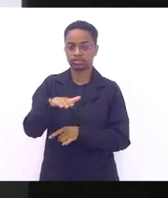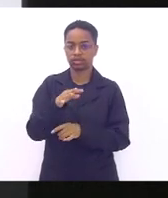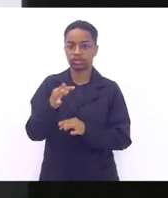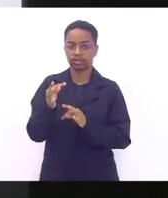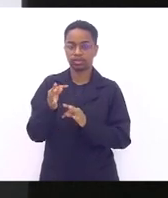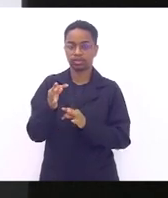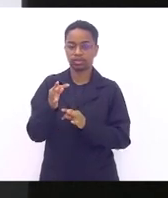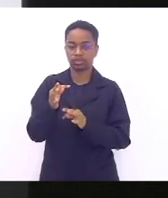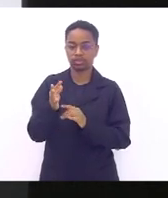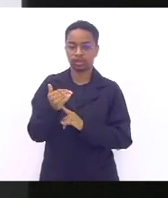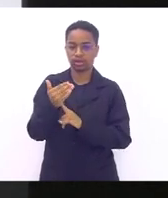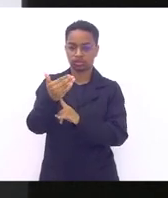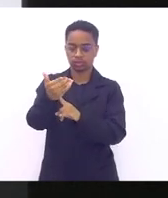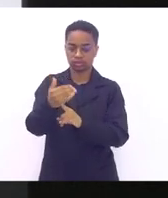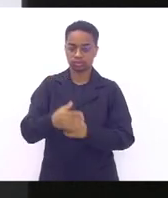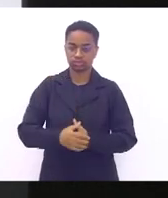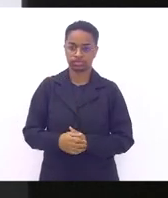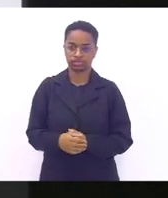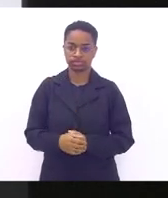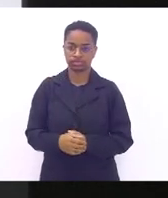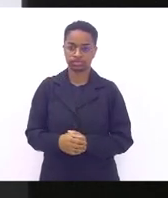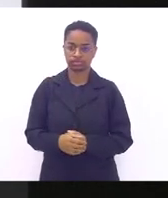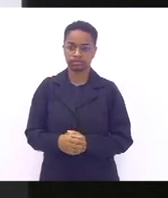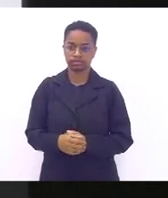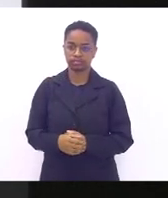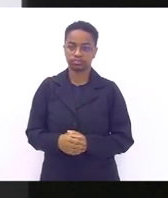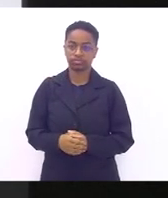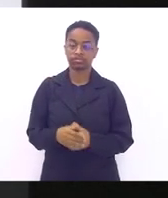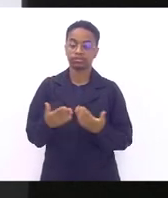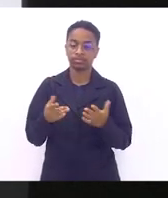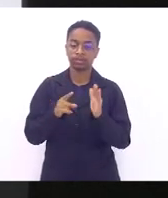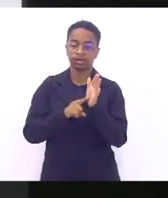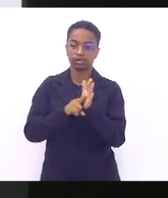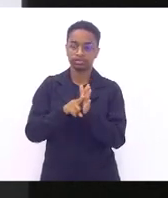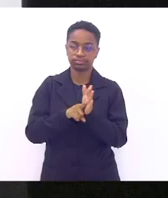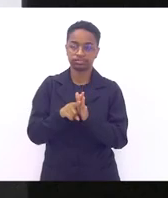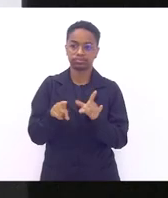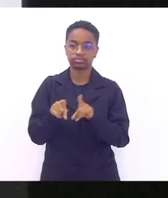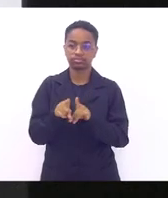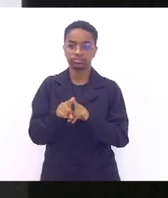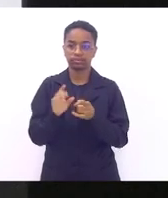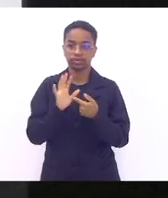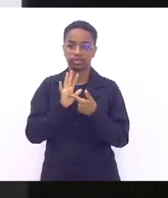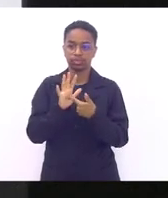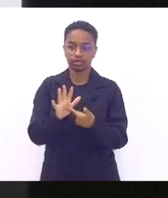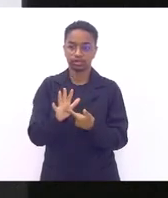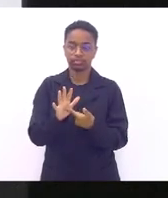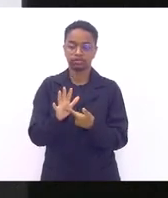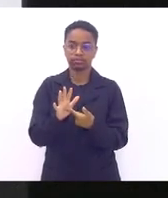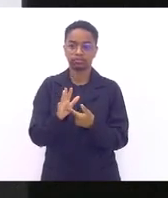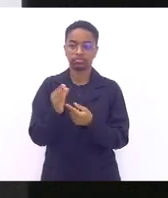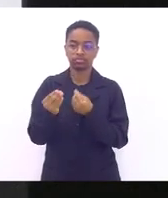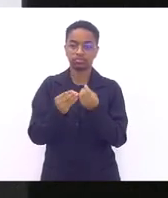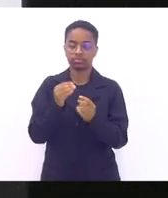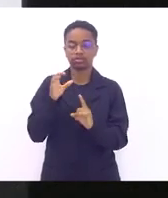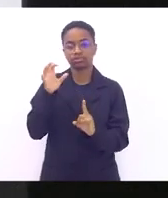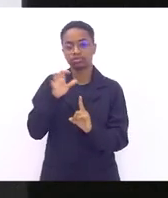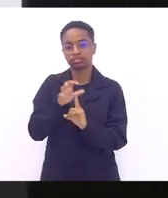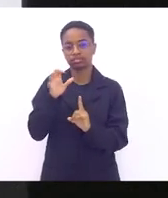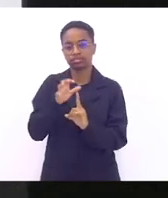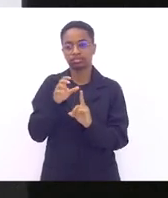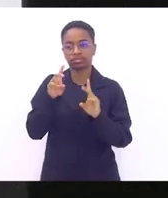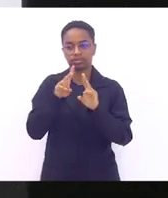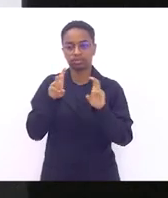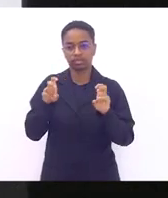está em andamento. A pesquisa da RedeTB, que está ali, Impacto em Auxílio à Alimentação, é porque uma das ações desse projeto, uma